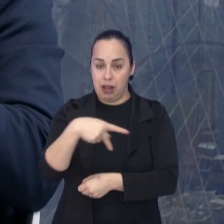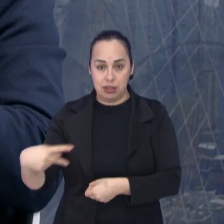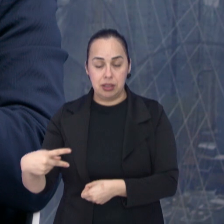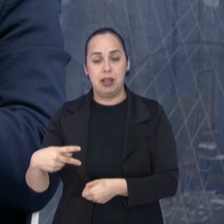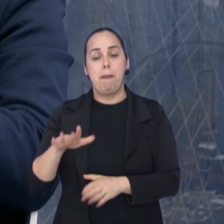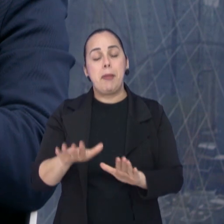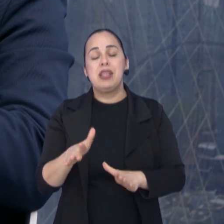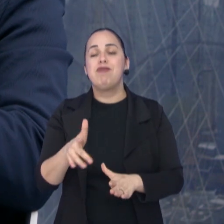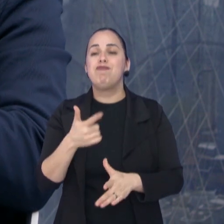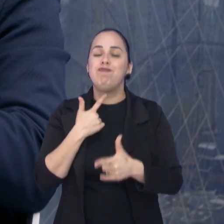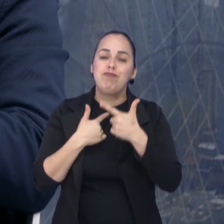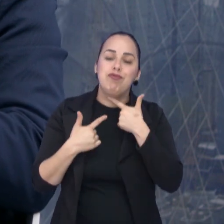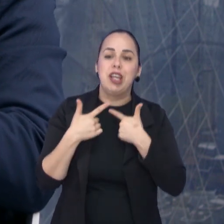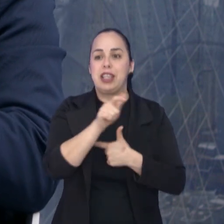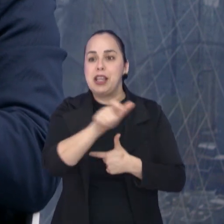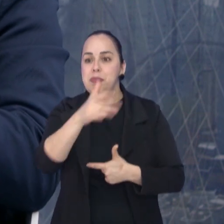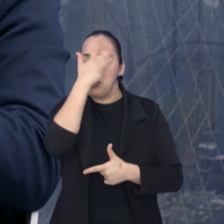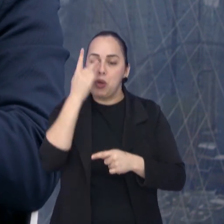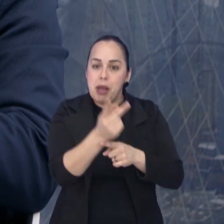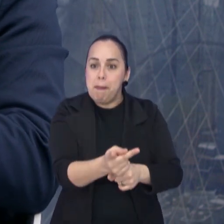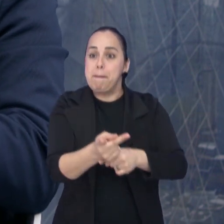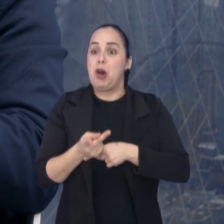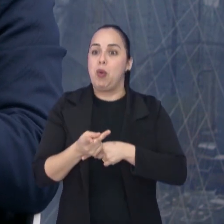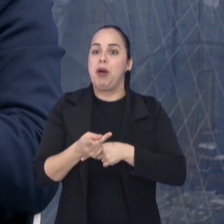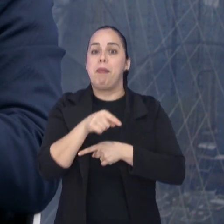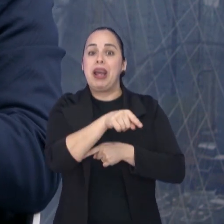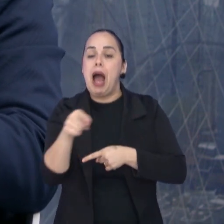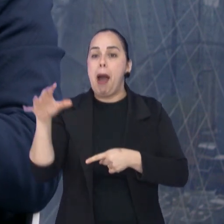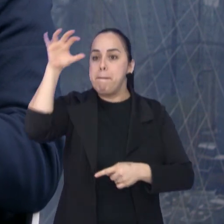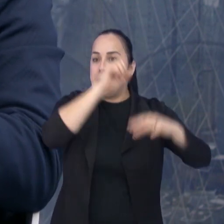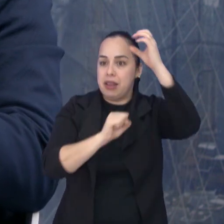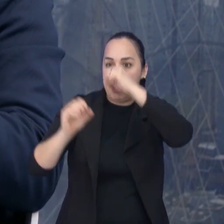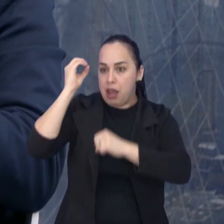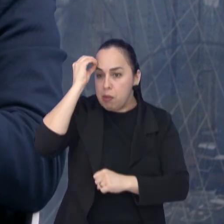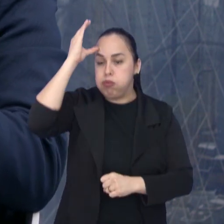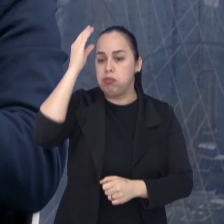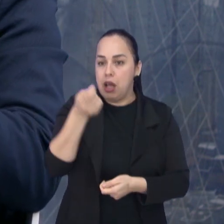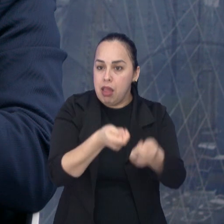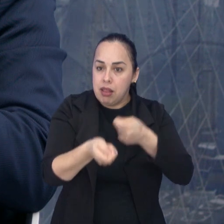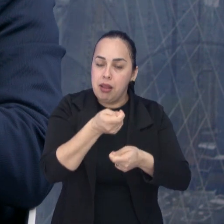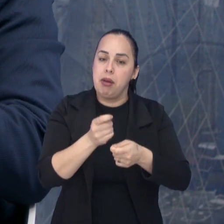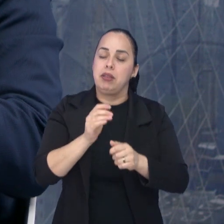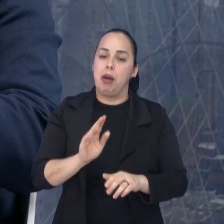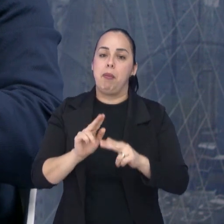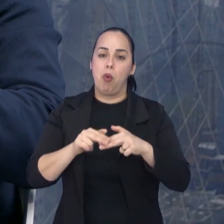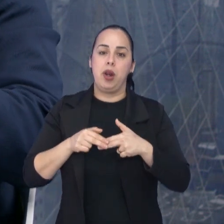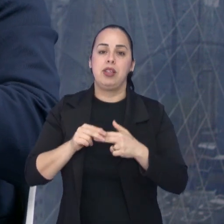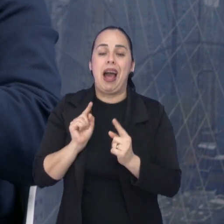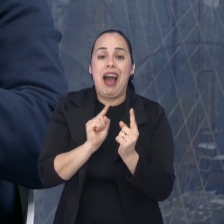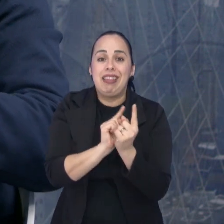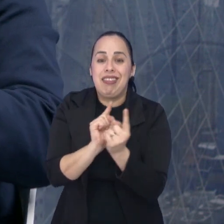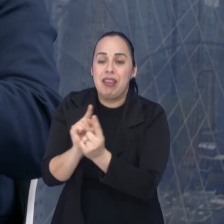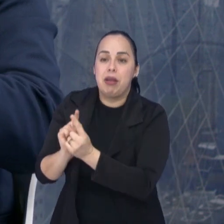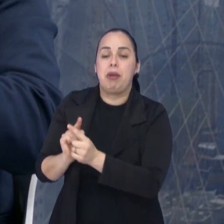que nos procurasse para melhorar a sua capacidade, melhorar o seu conhecimento em gestão. E aí, quando nós começamos a atender com um pouco mais